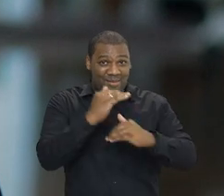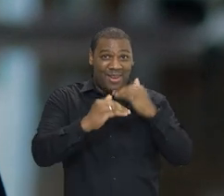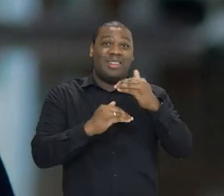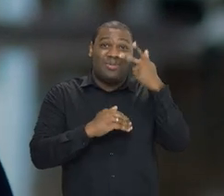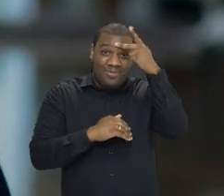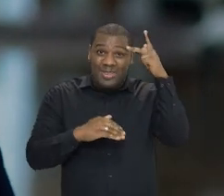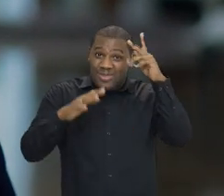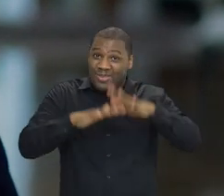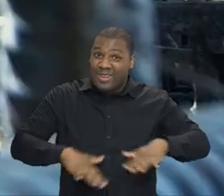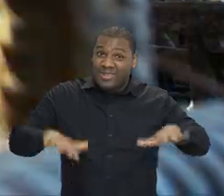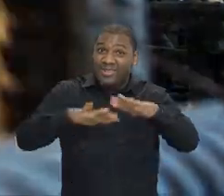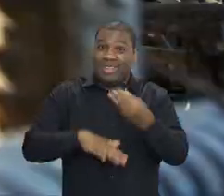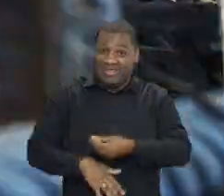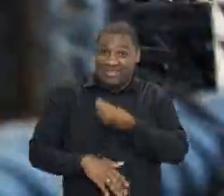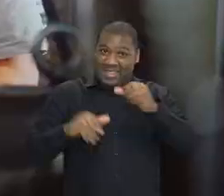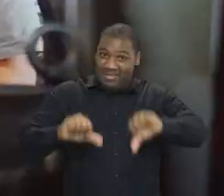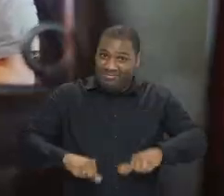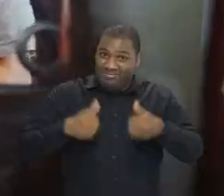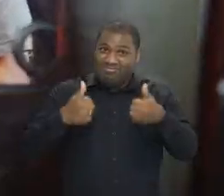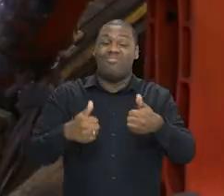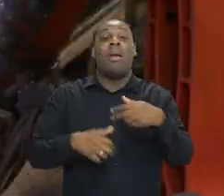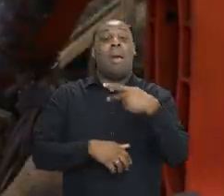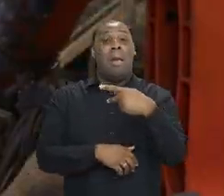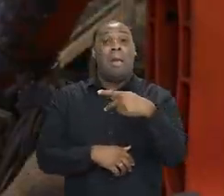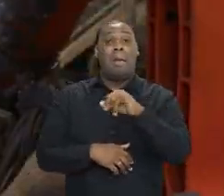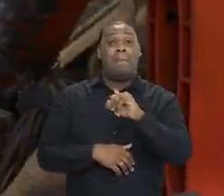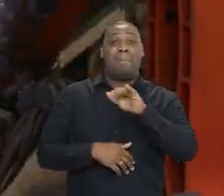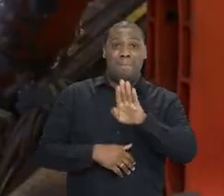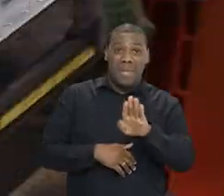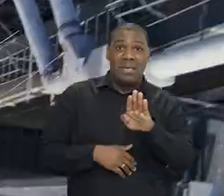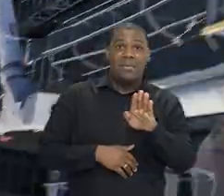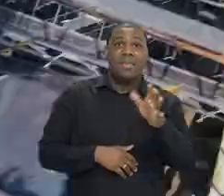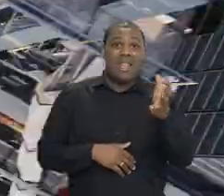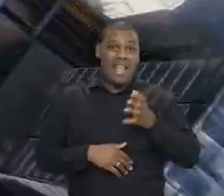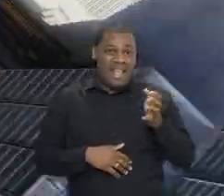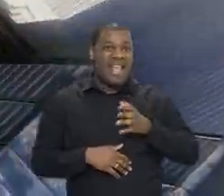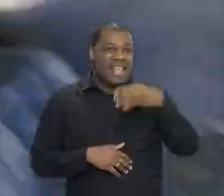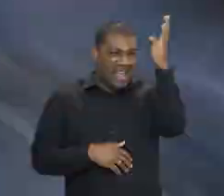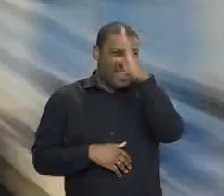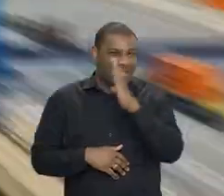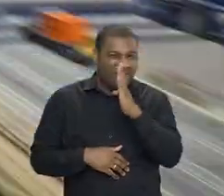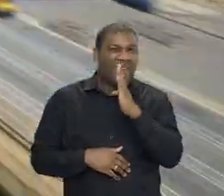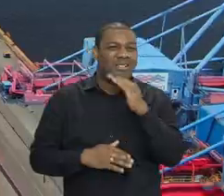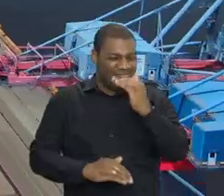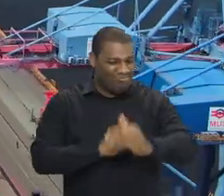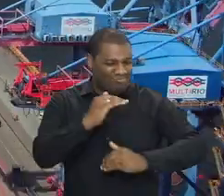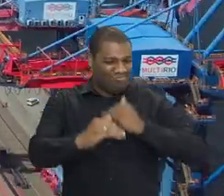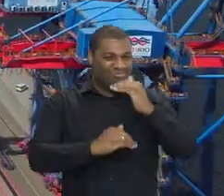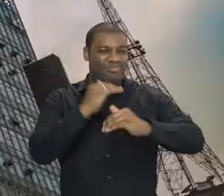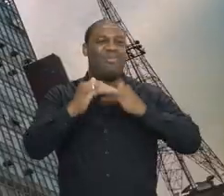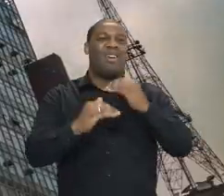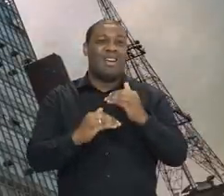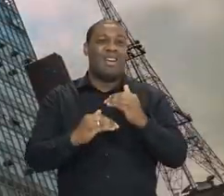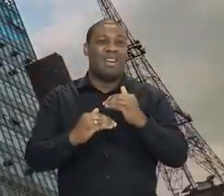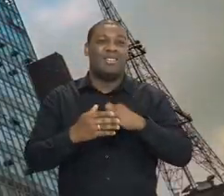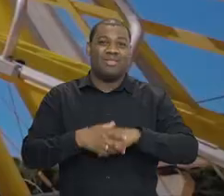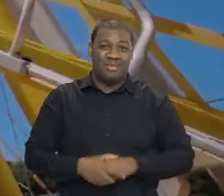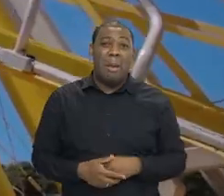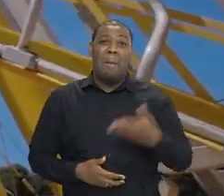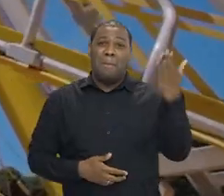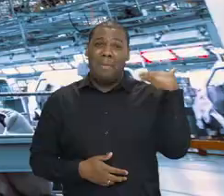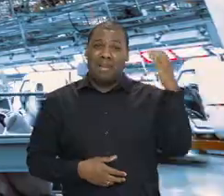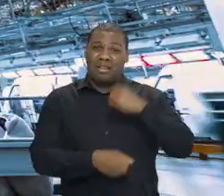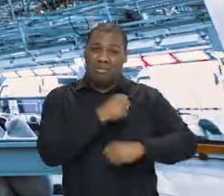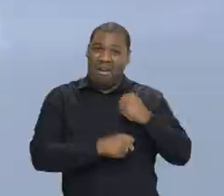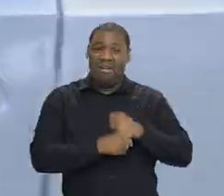vida melhora para todo mundo. O PIB, que é a soma de toda a riqueza que o país produz, está crescendo e não crescia tanto